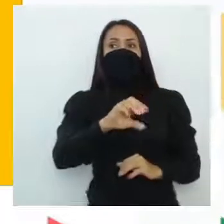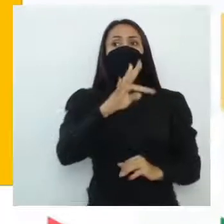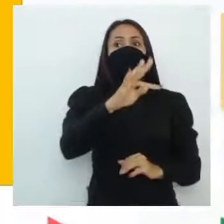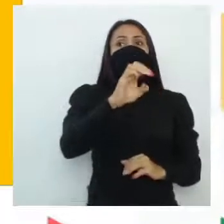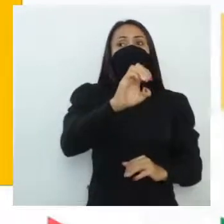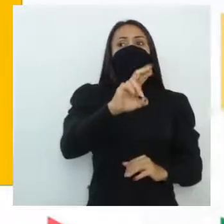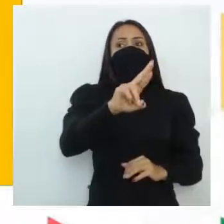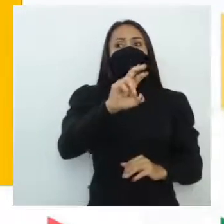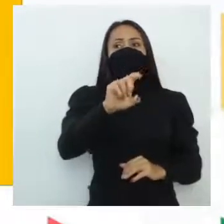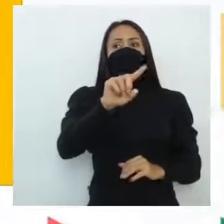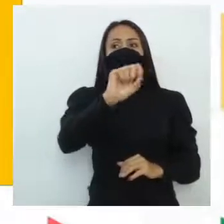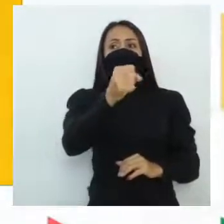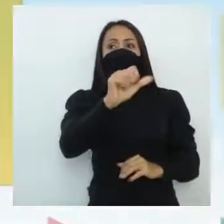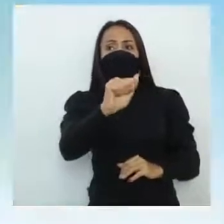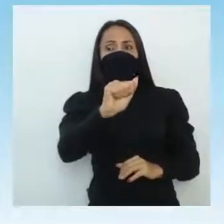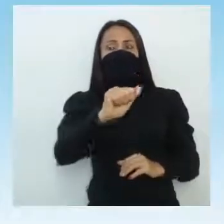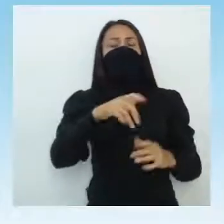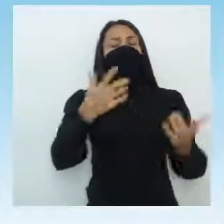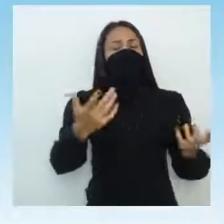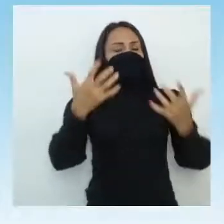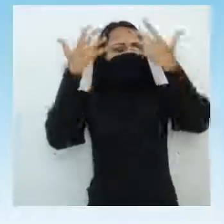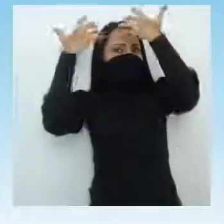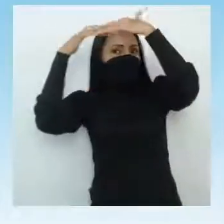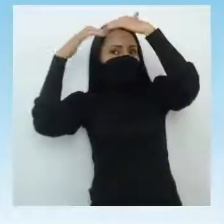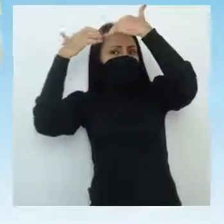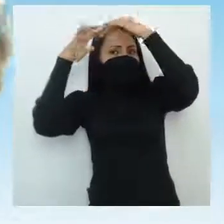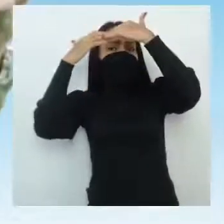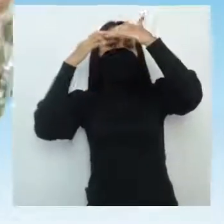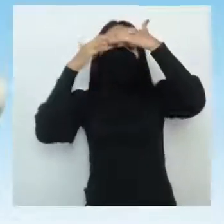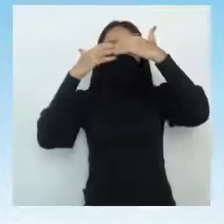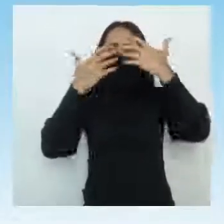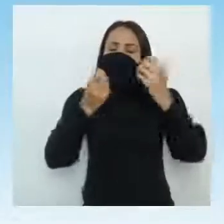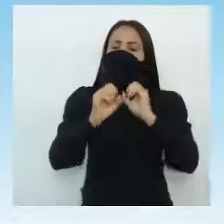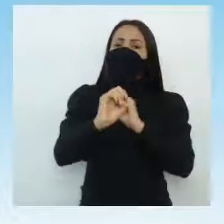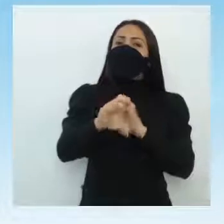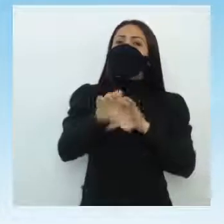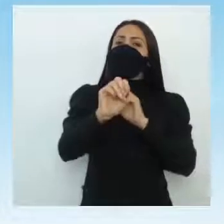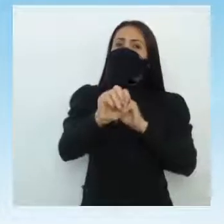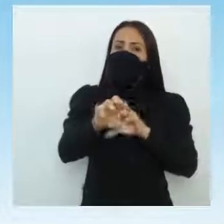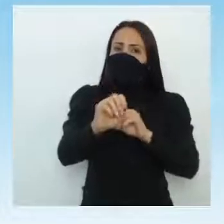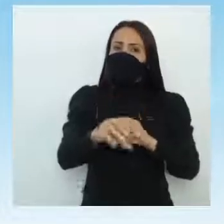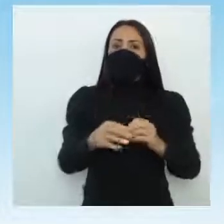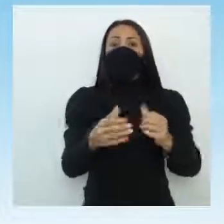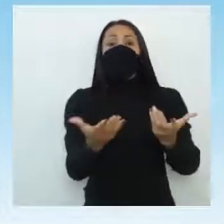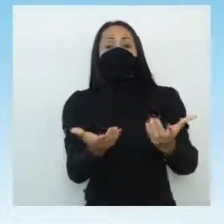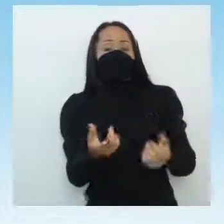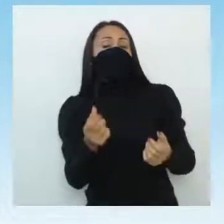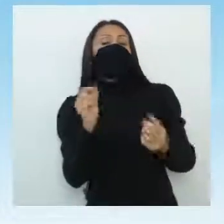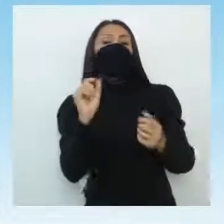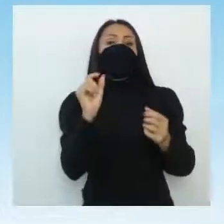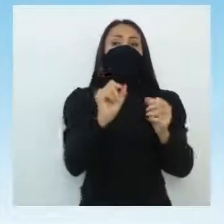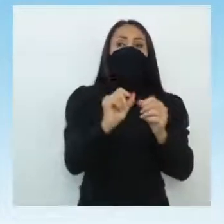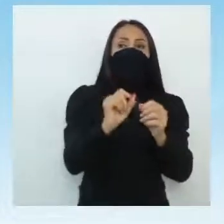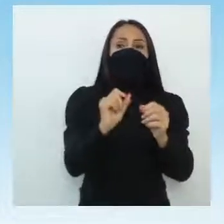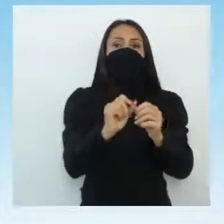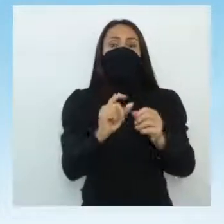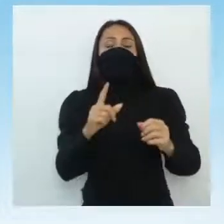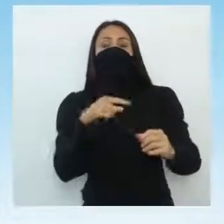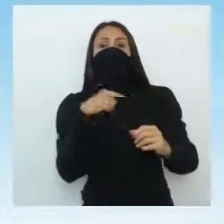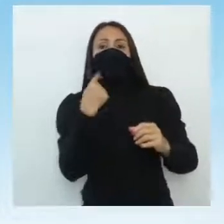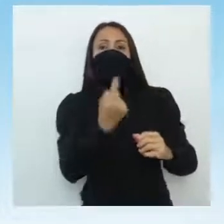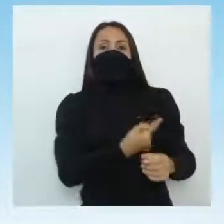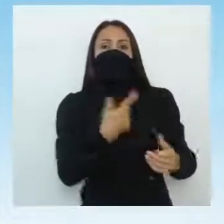Veja só que essa reflexão diz muito sobre o que a ação dessa grande